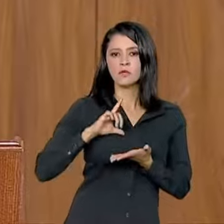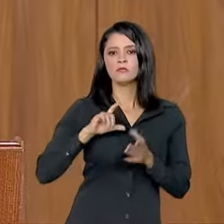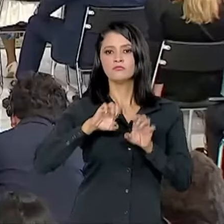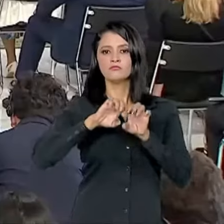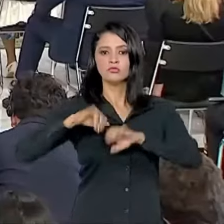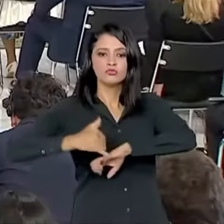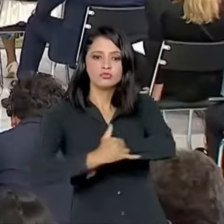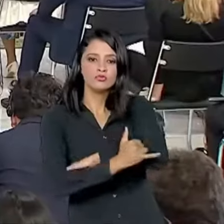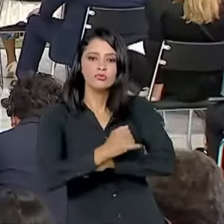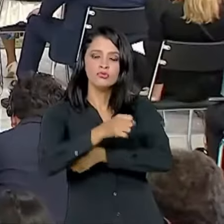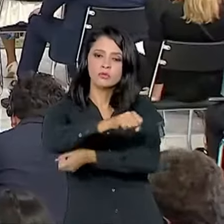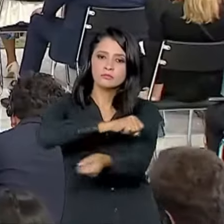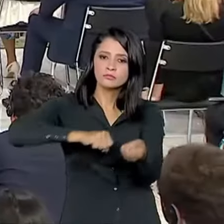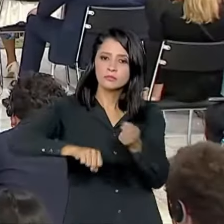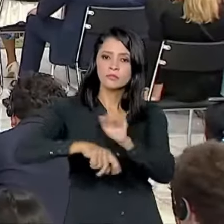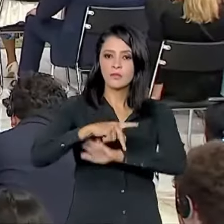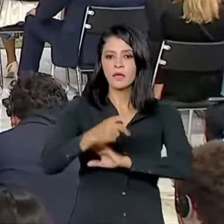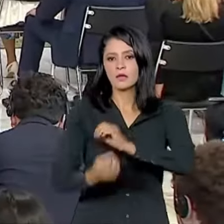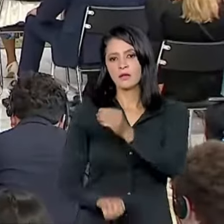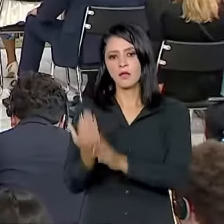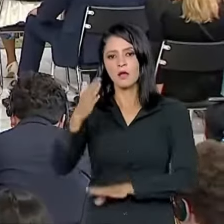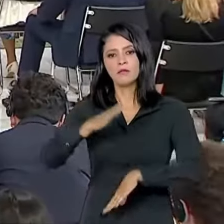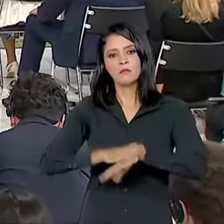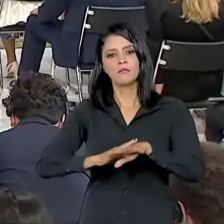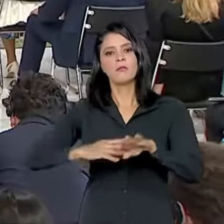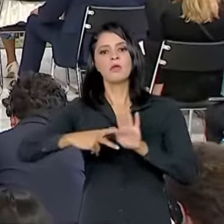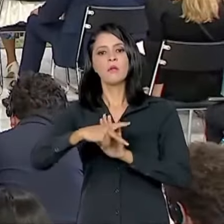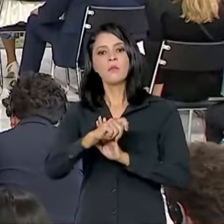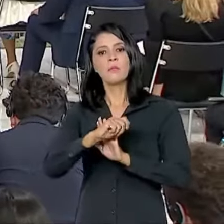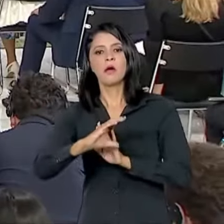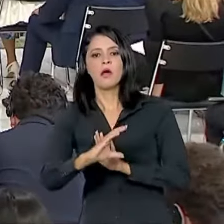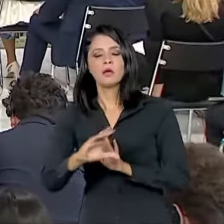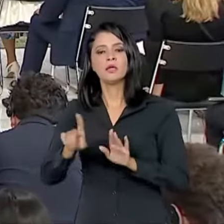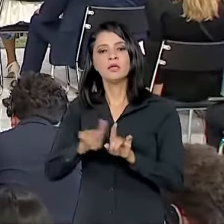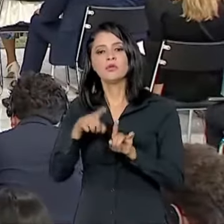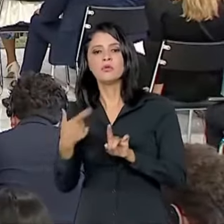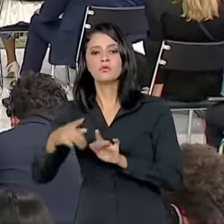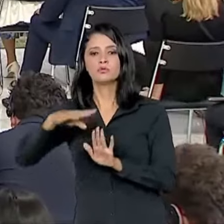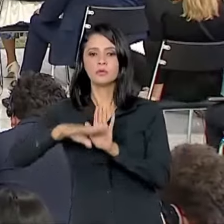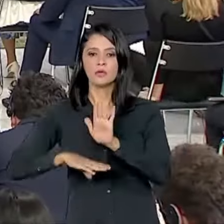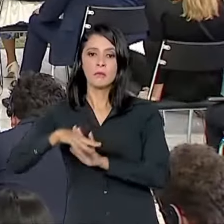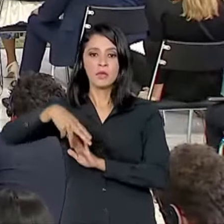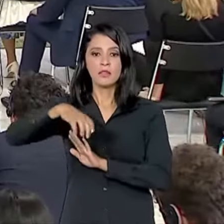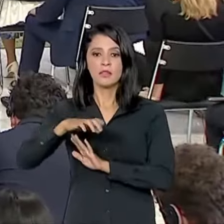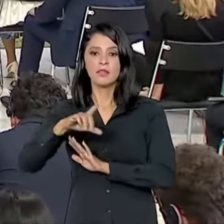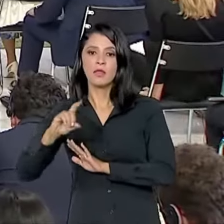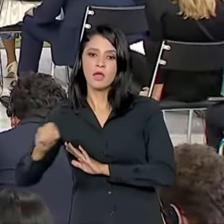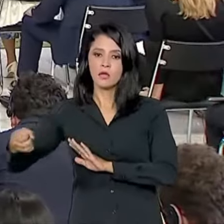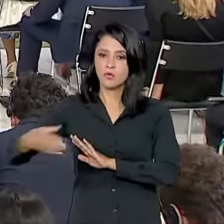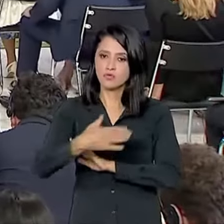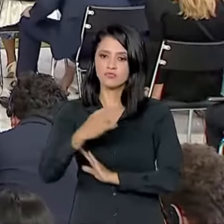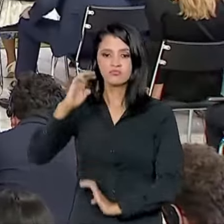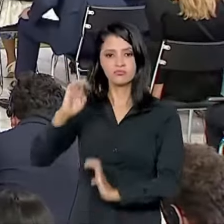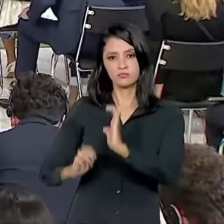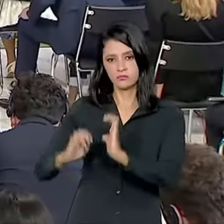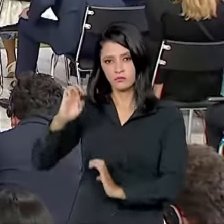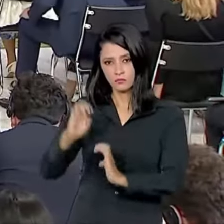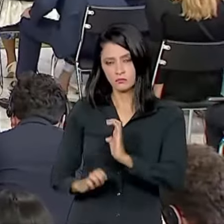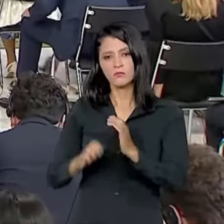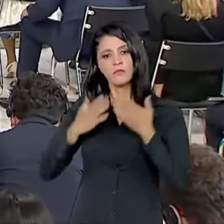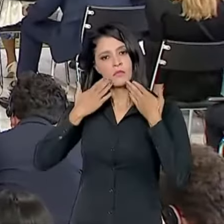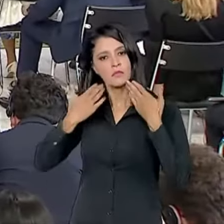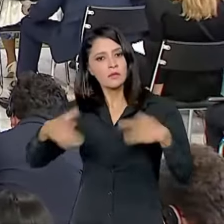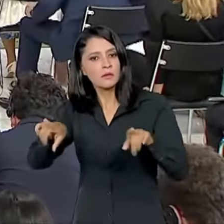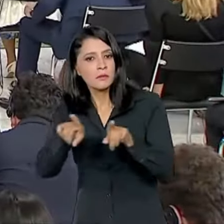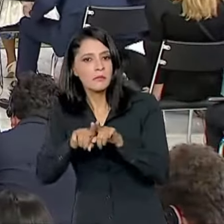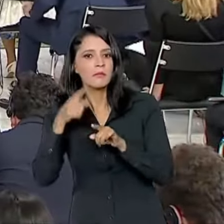sustentabilidade criadas pelo PAC e pelo Programa de Neoindustrialização. Apresentei o